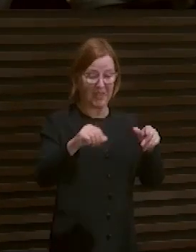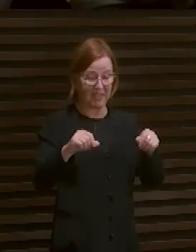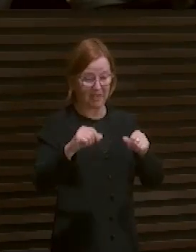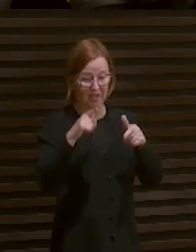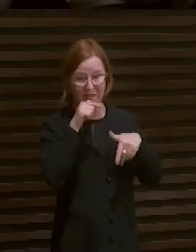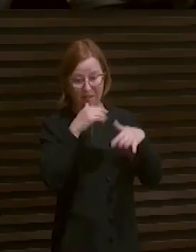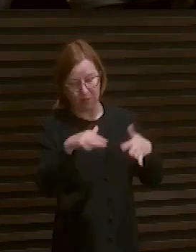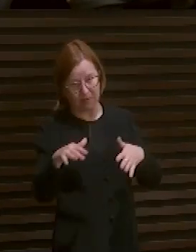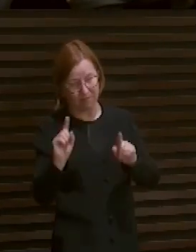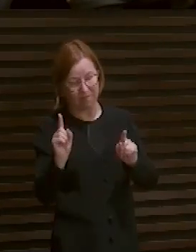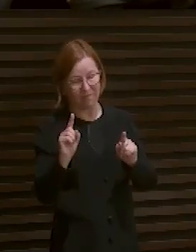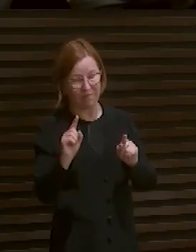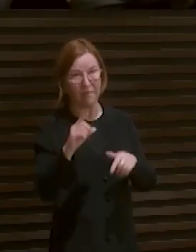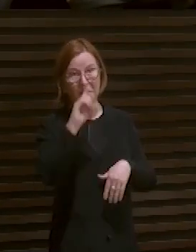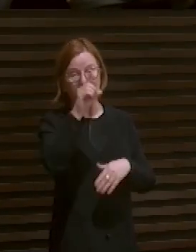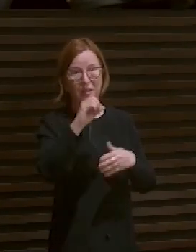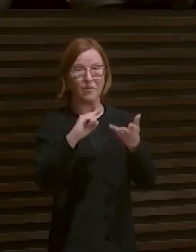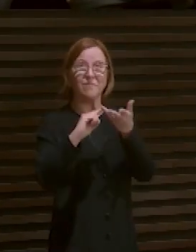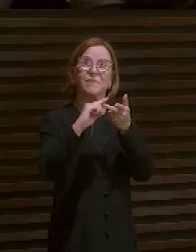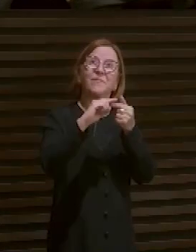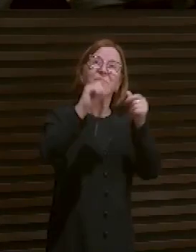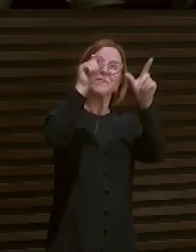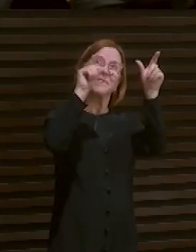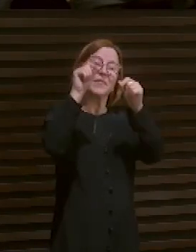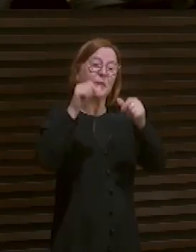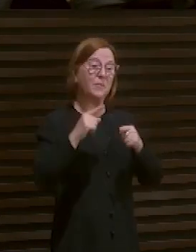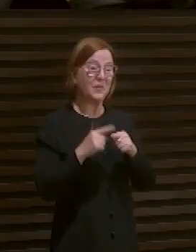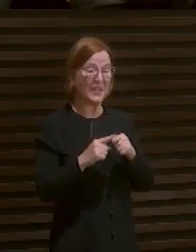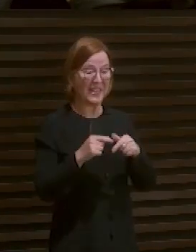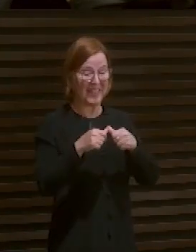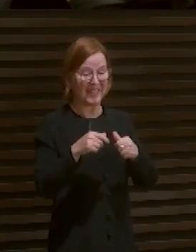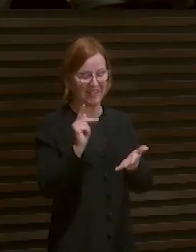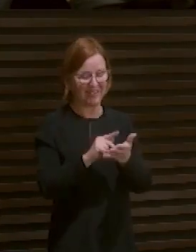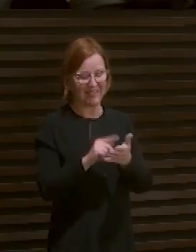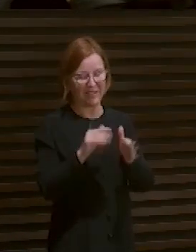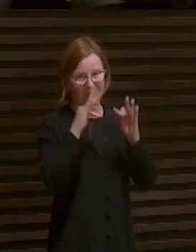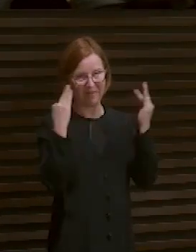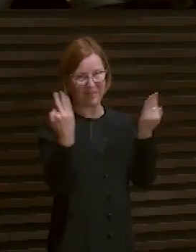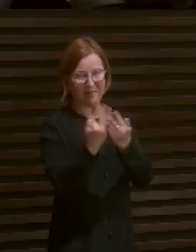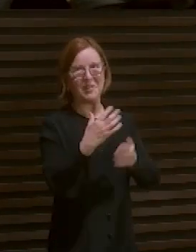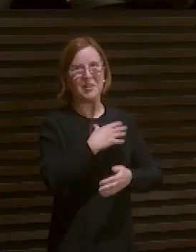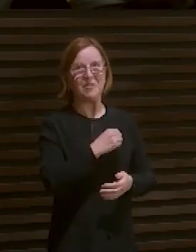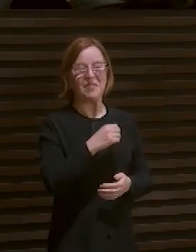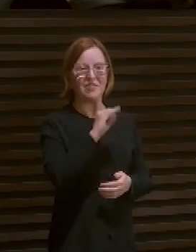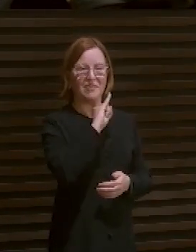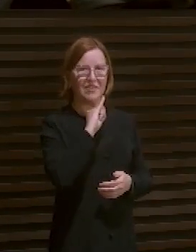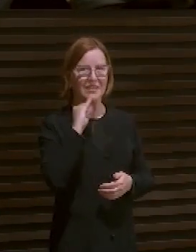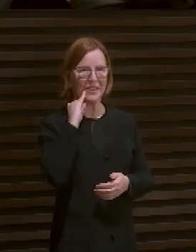estrelas. Porque essa é a verdadeira família. Os filhos de Isaac,